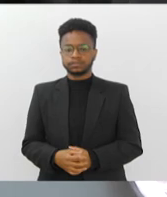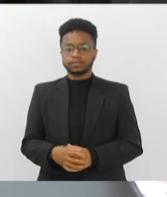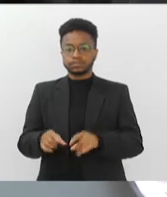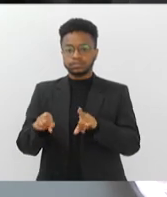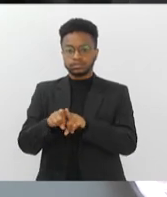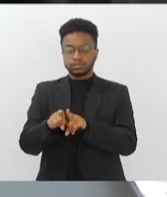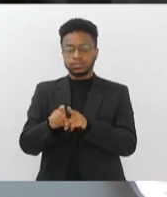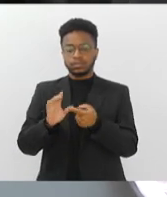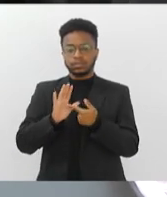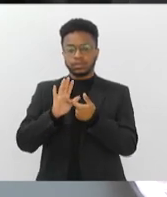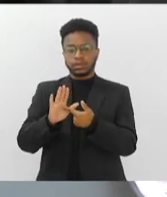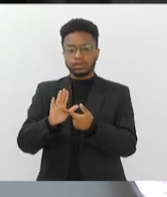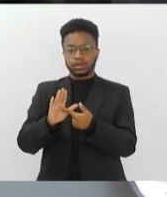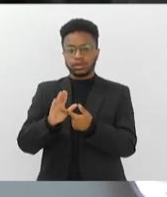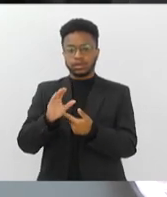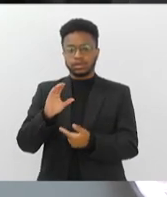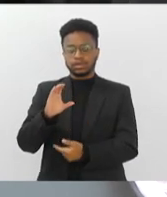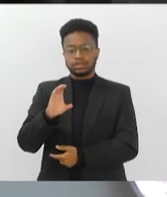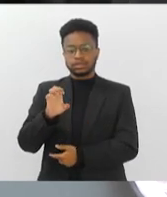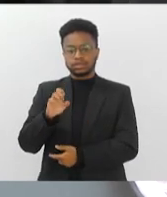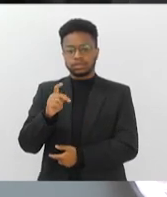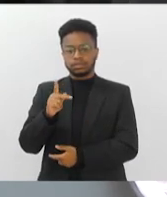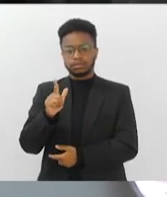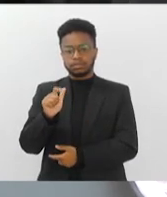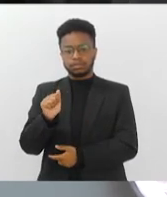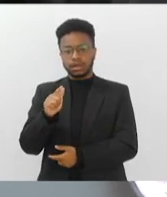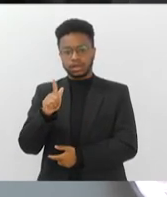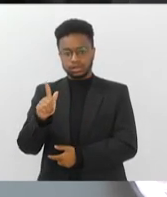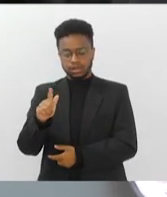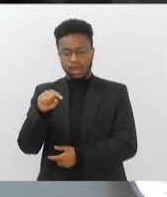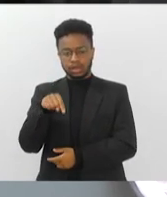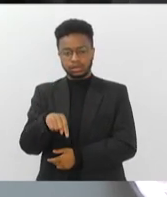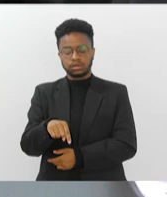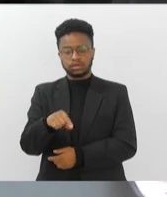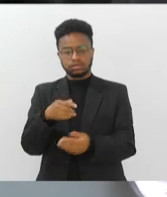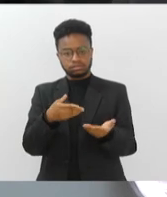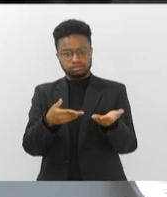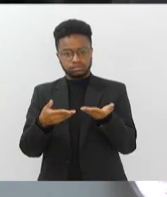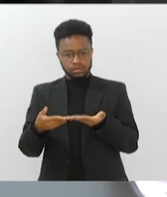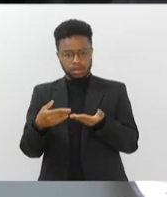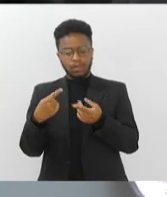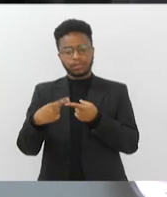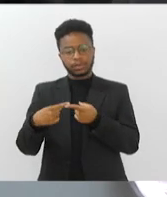trazendo a CEPLAG aqui, porque a gente já tem,